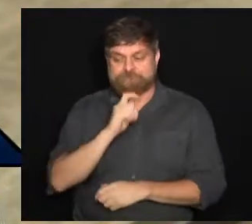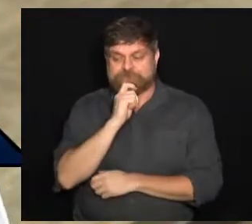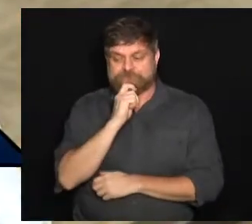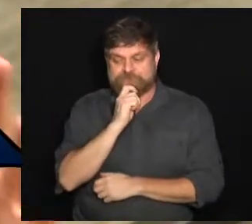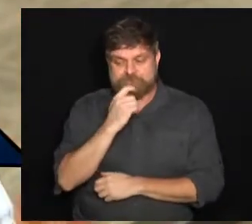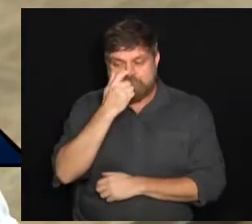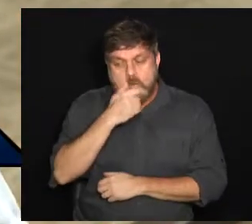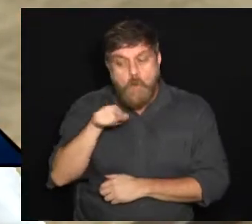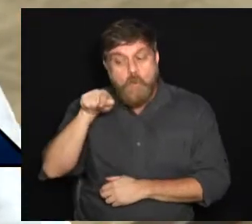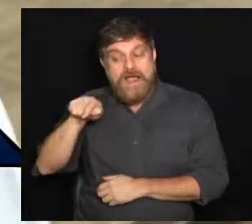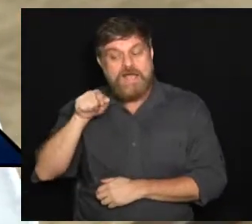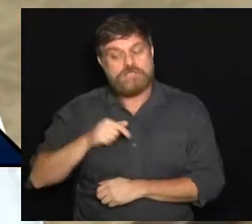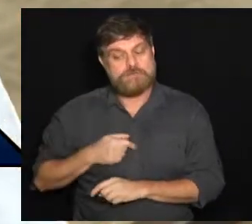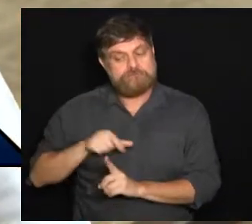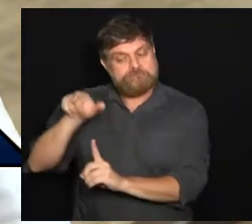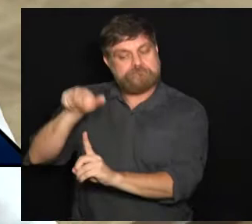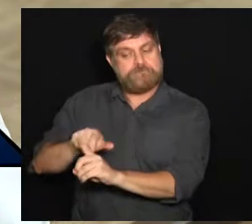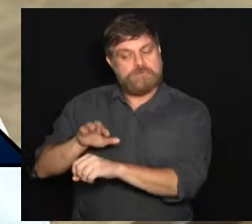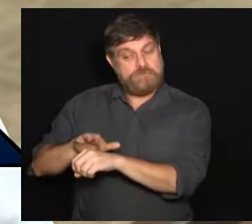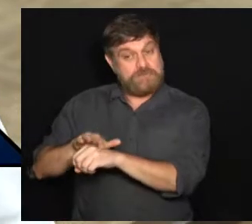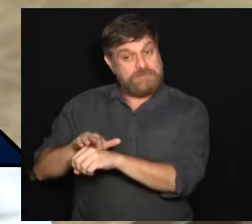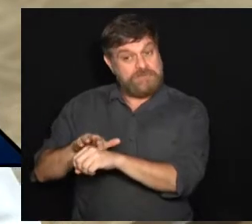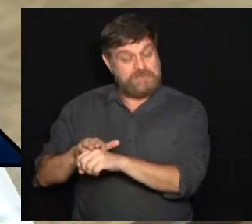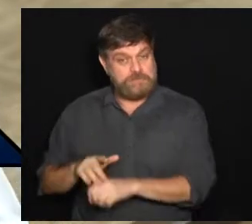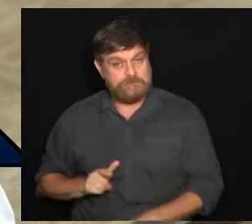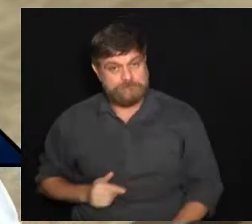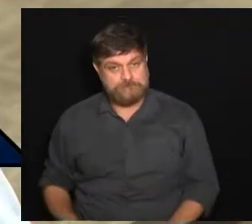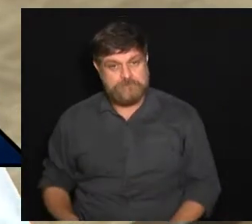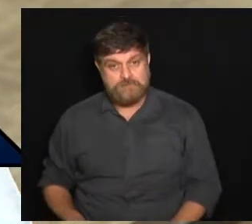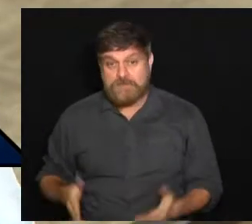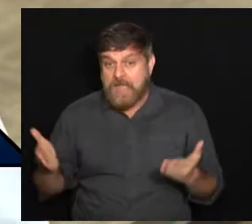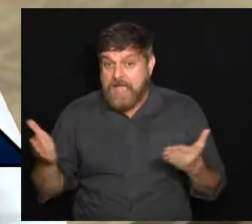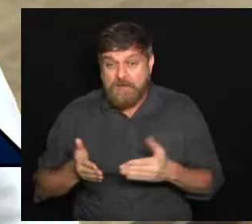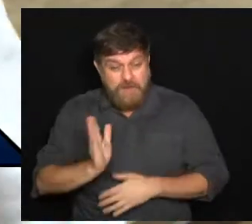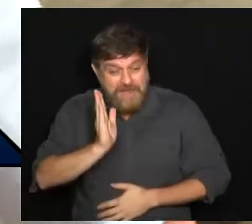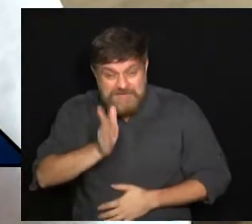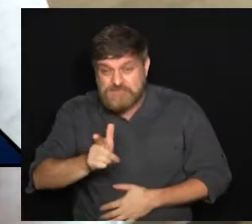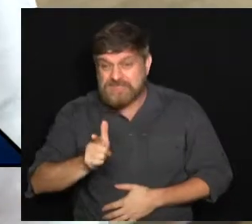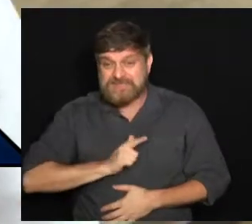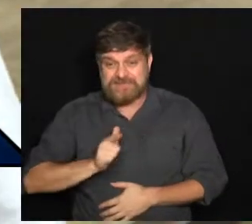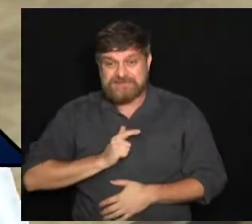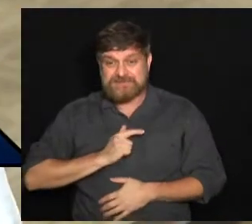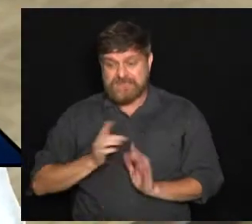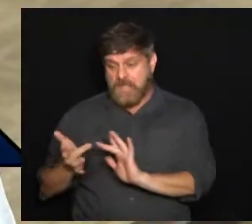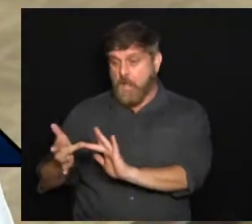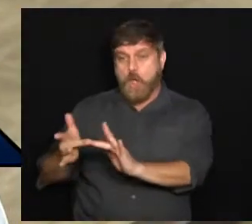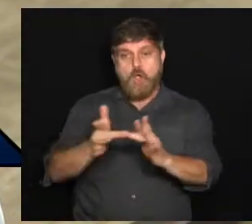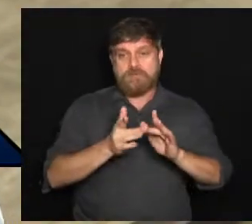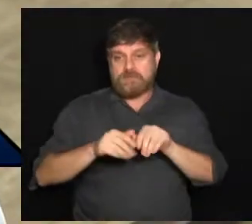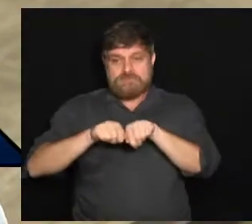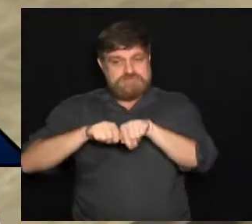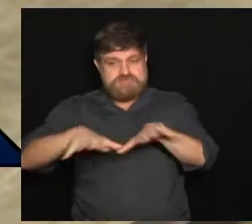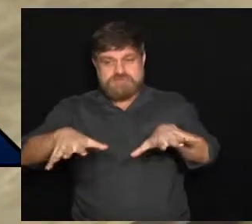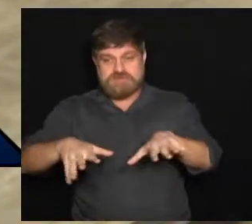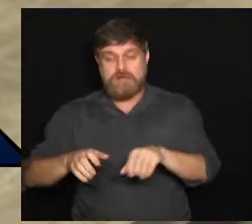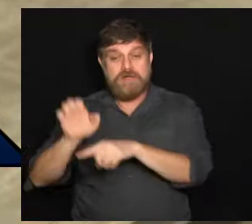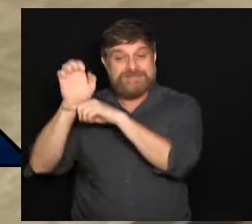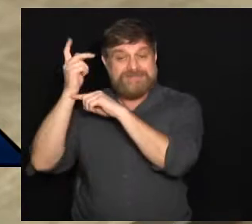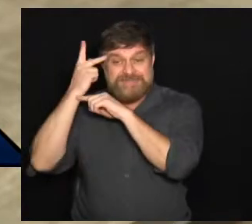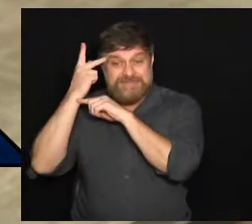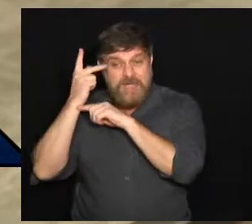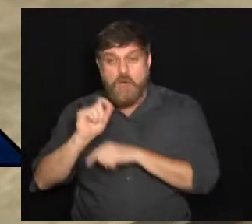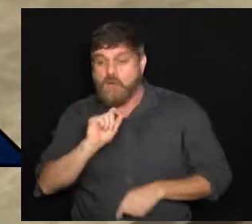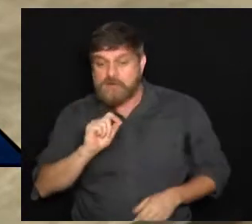Esse era o grupo originalmente que preocupava mais. Agora, nós já temos o que é chamado de transmissão comunitária no estado de São Paulo. O que é a